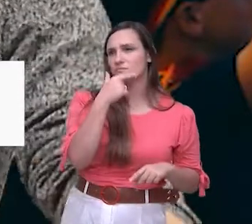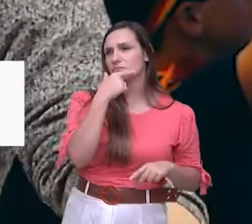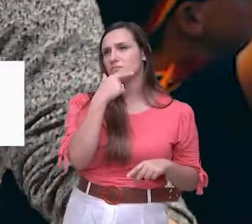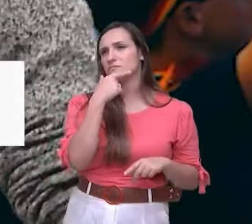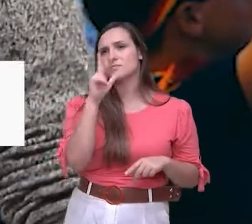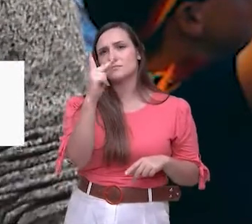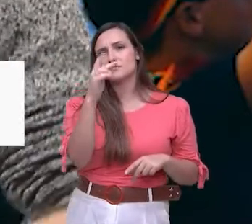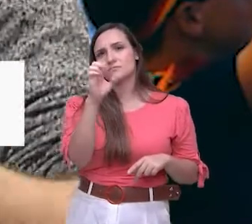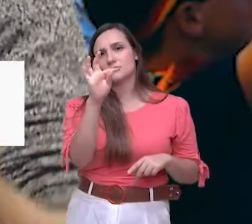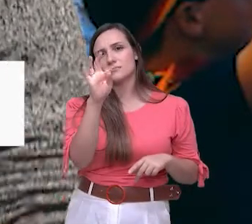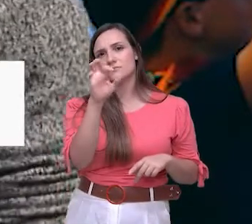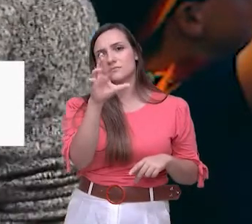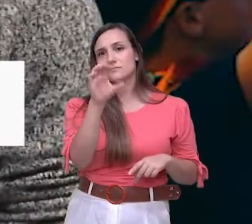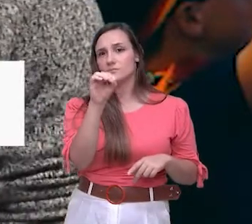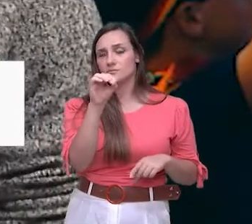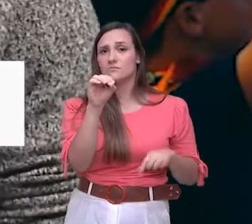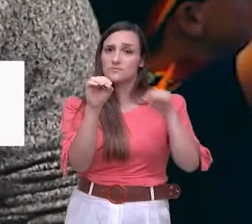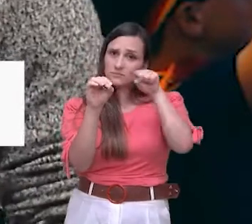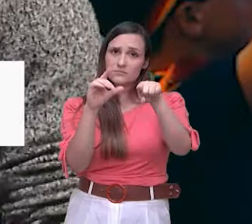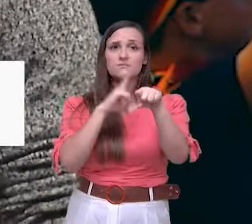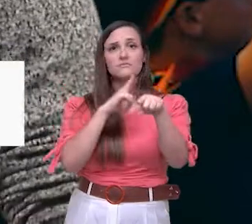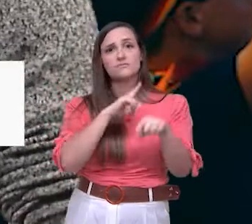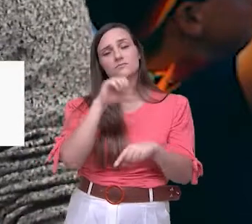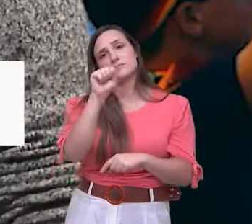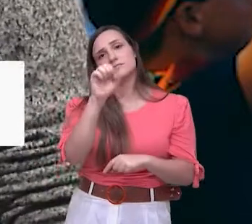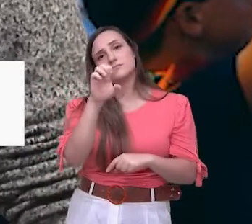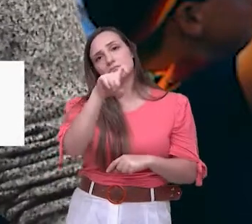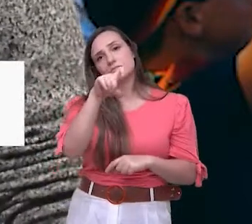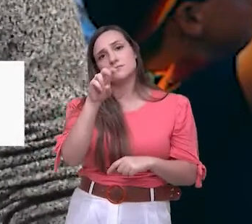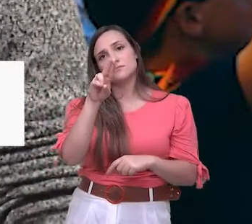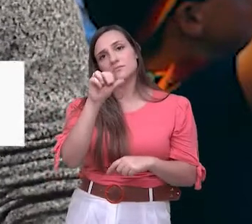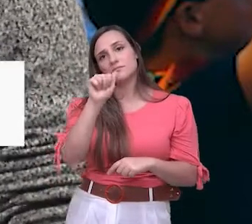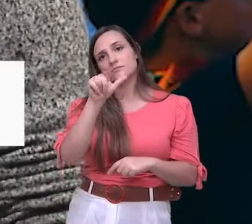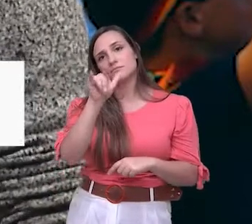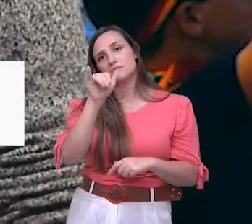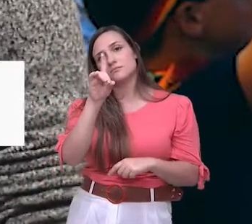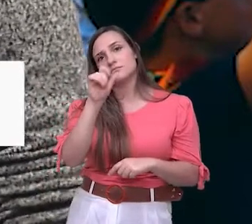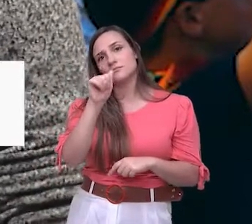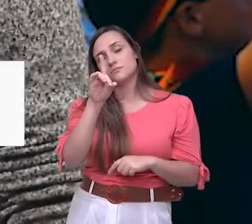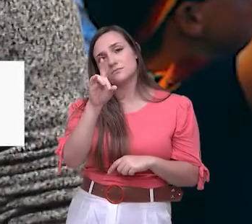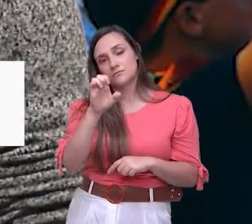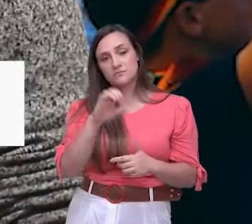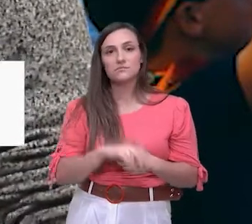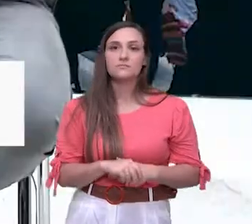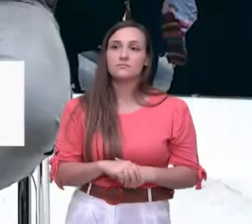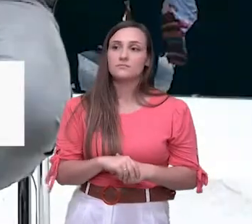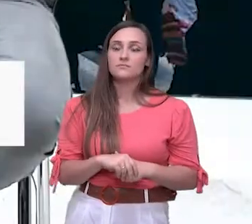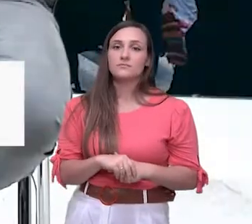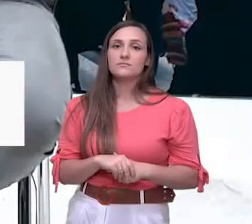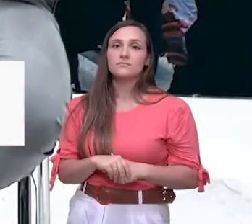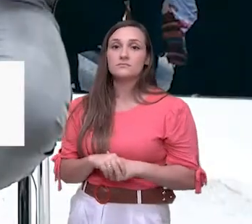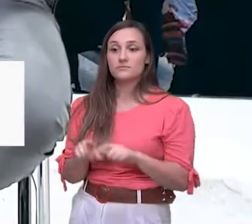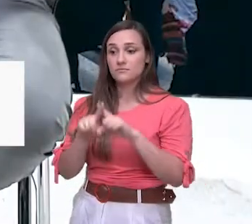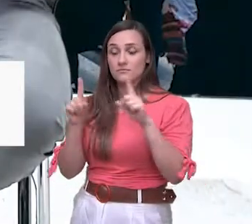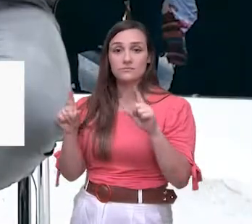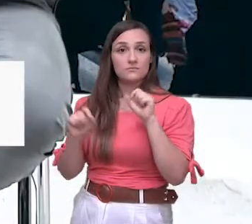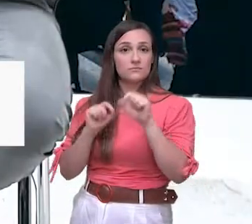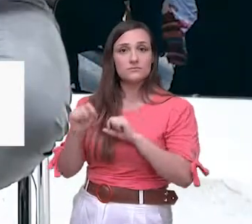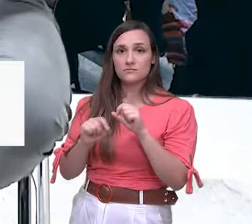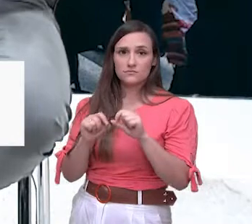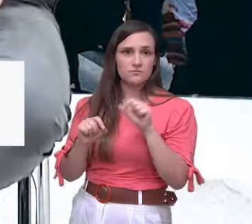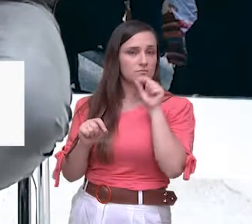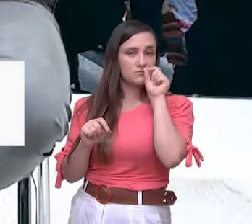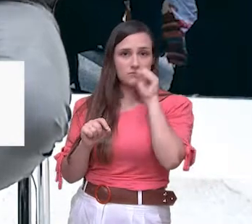Independente se você é heterossexual Você tem uma sexualidade se você é se gênero Você tem um gênero agora a questão